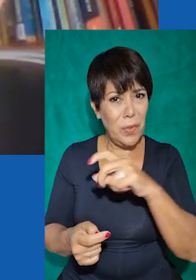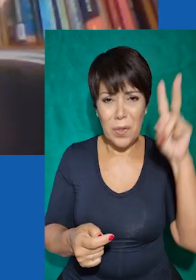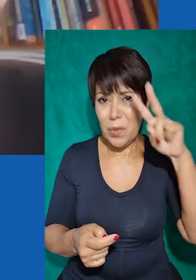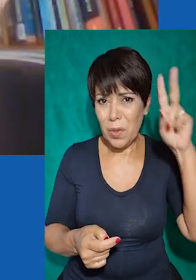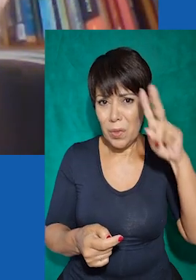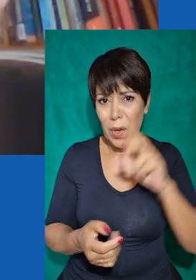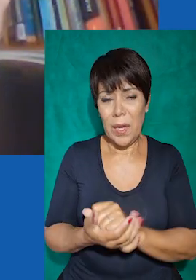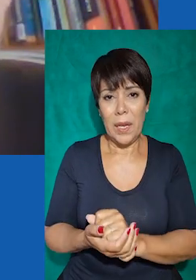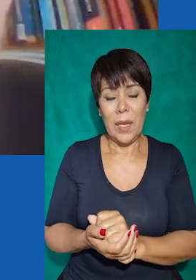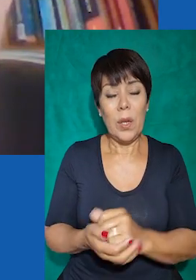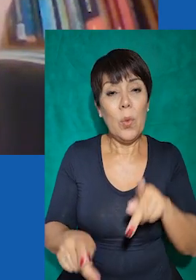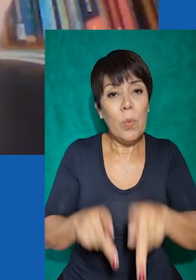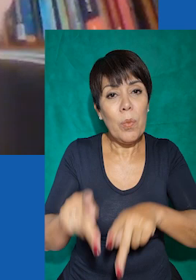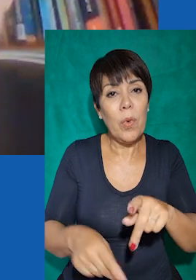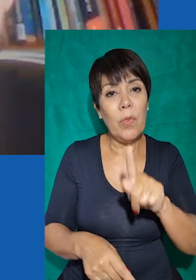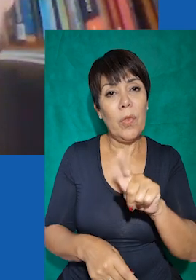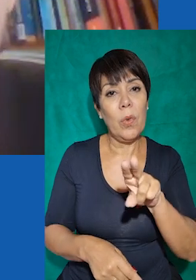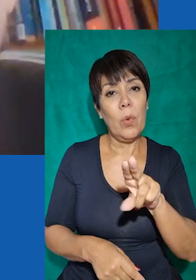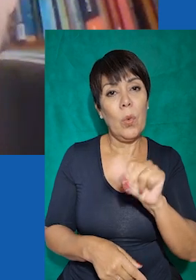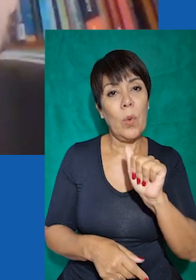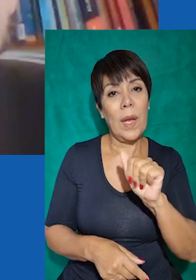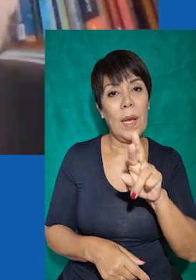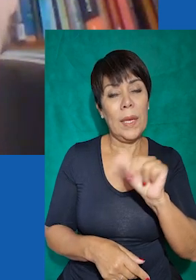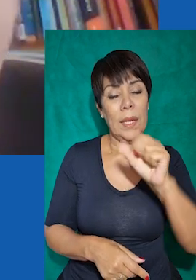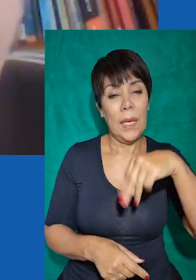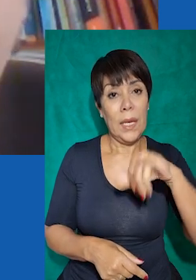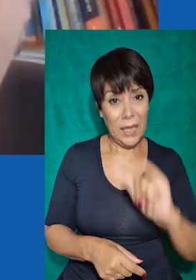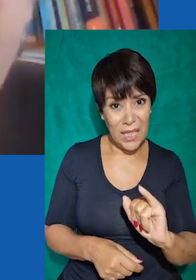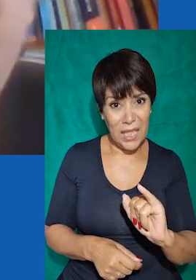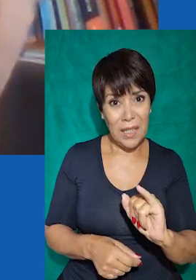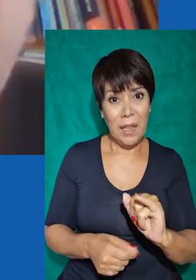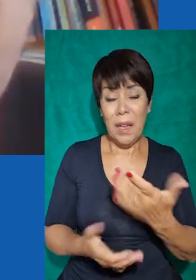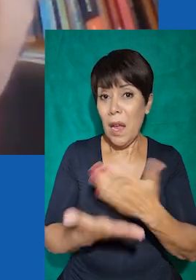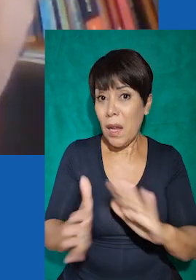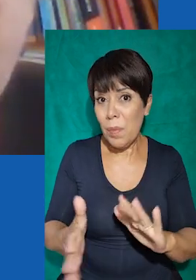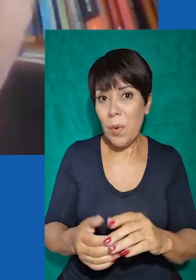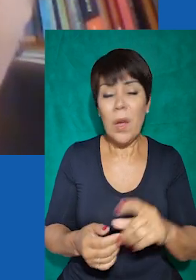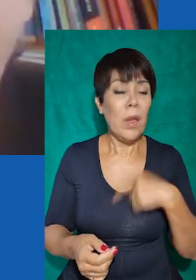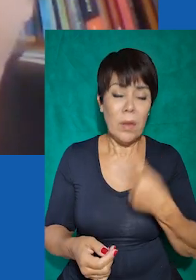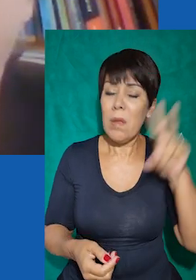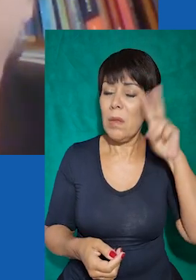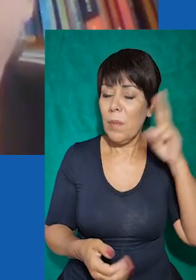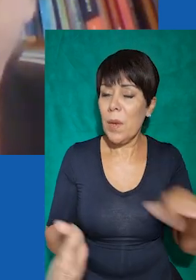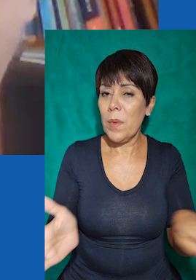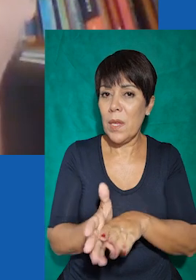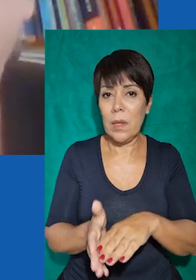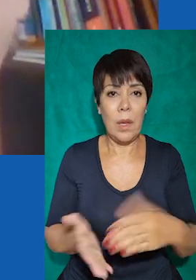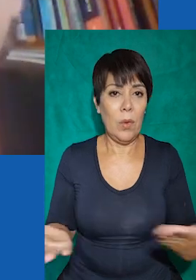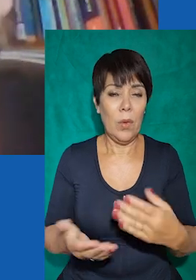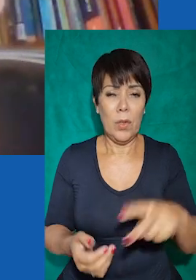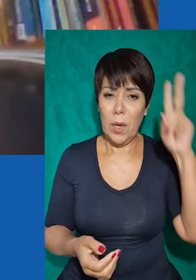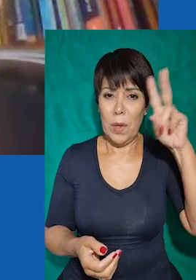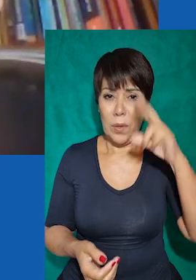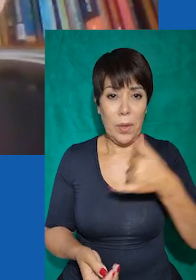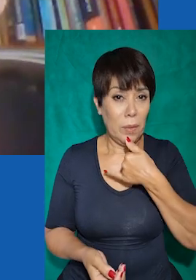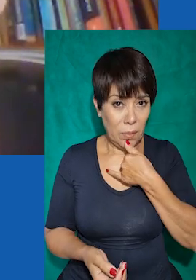dispersou os Guarani, né, de uma forma que é lembrada até hoje. Enfim, é um drama que ainda não se apagou,